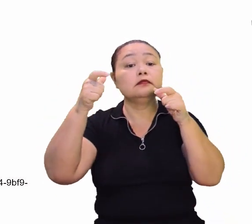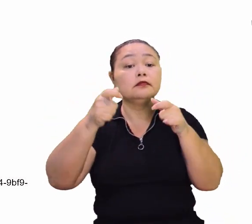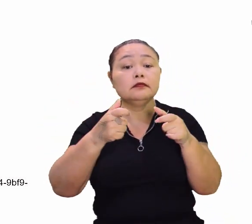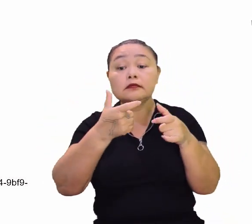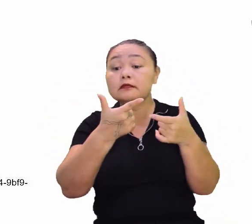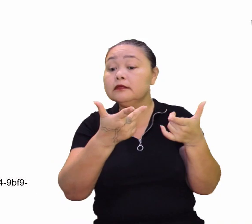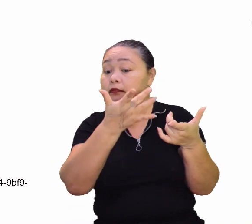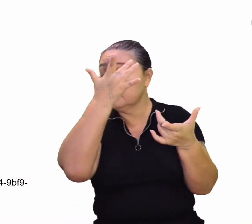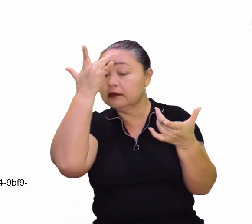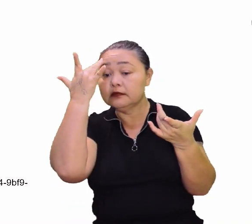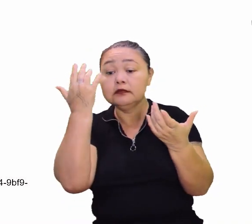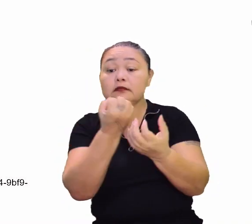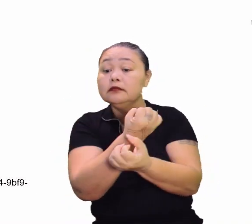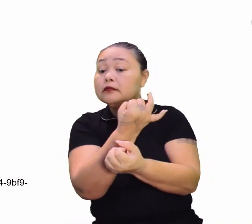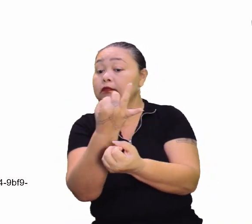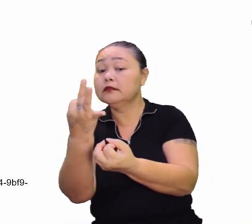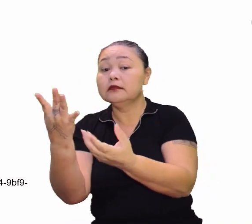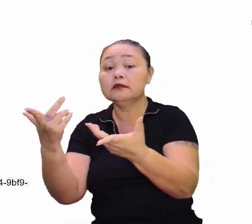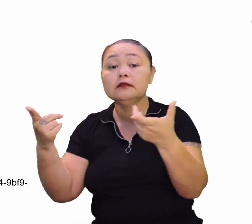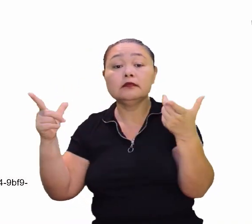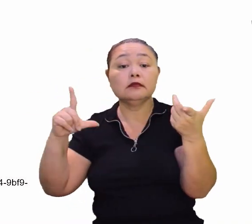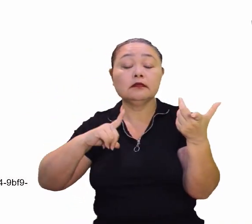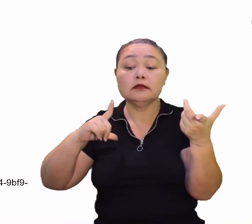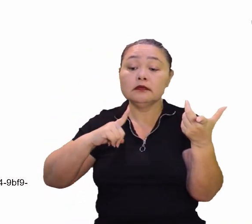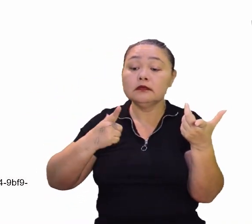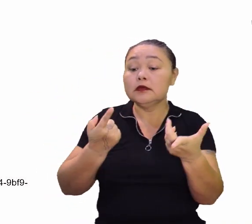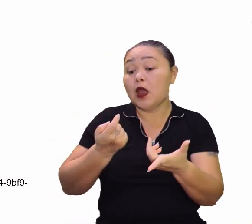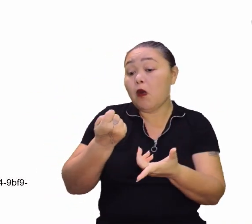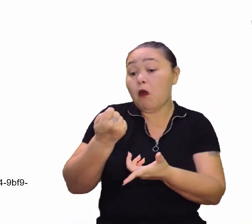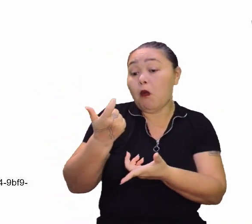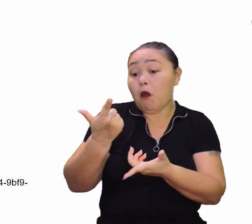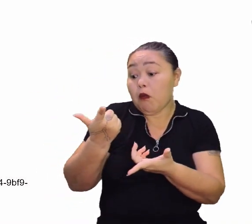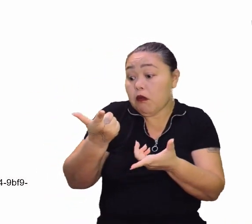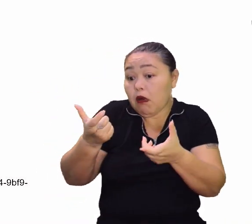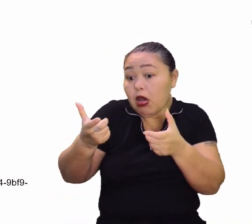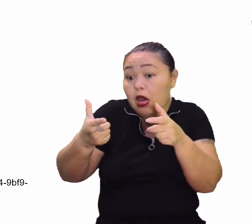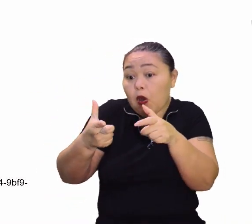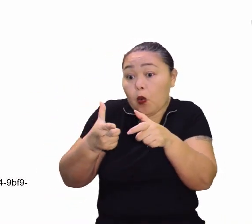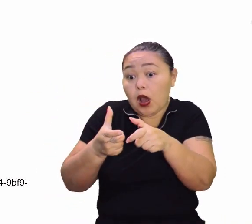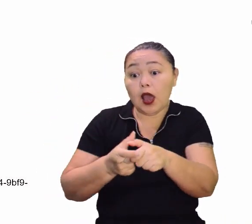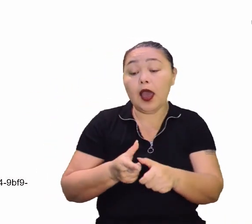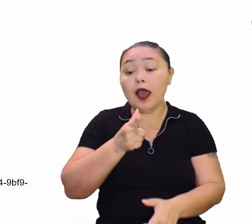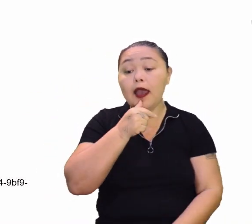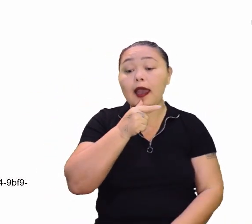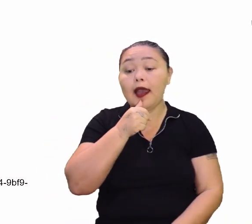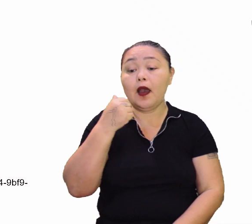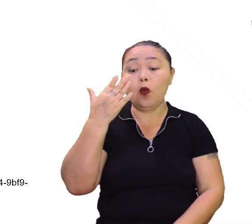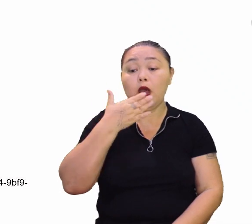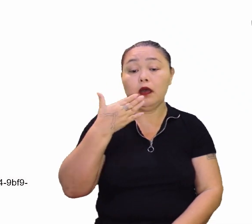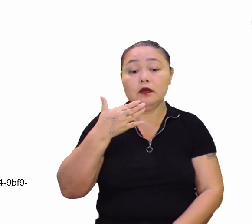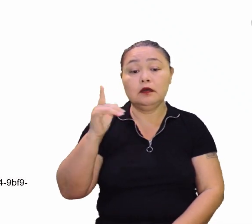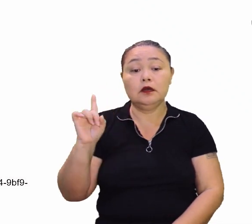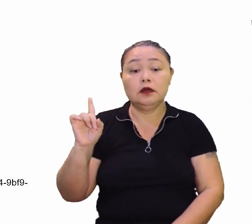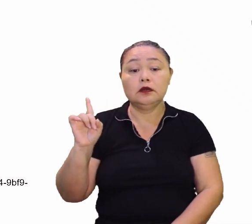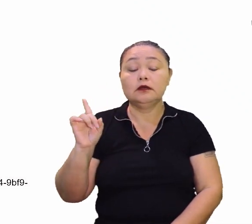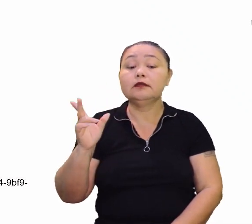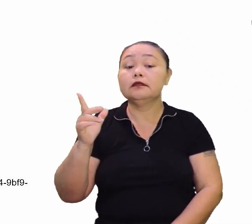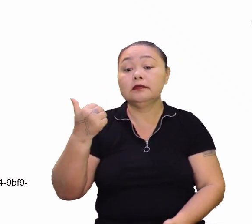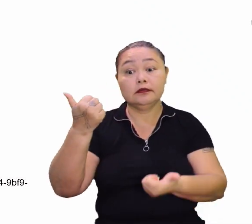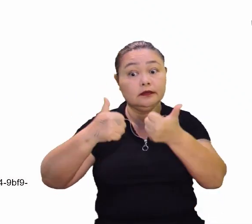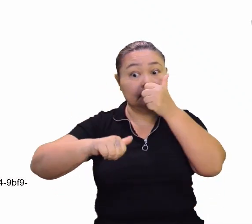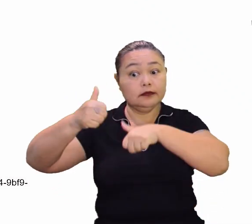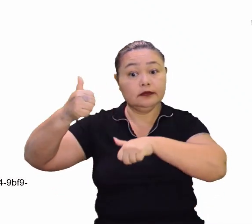Onde tem muita gente, tem pouca água doce. Olha só. Vamos analisar. Então, vamos